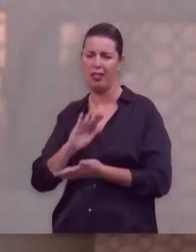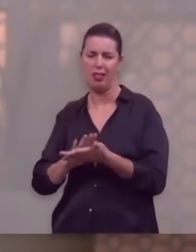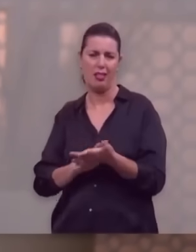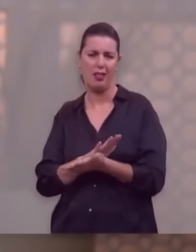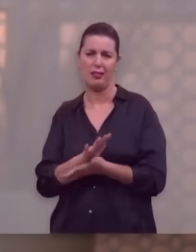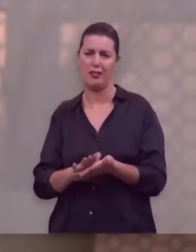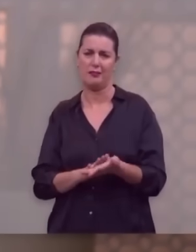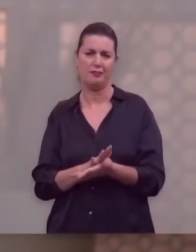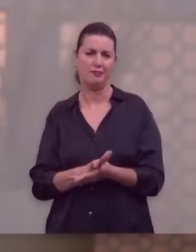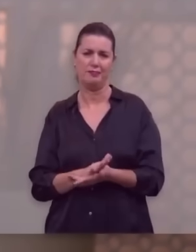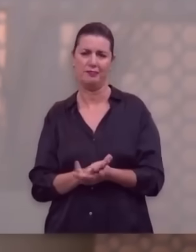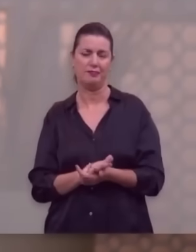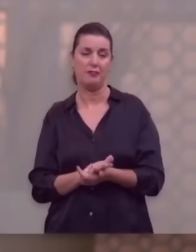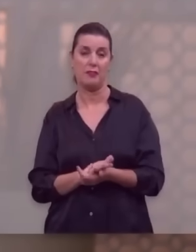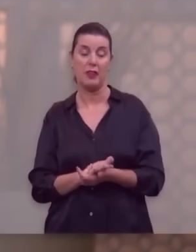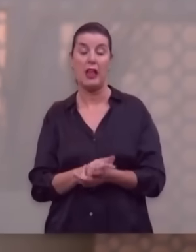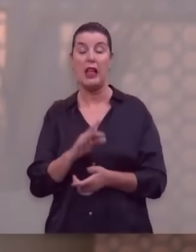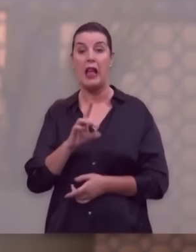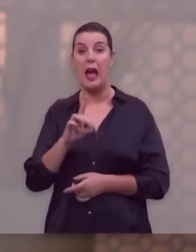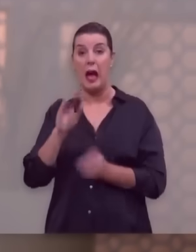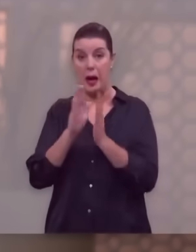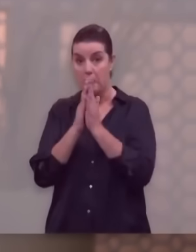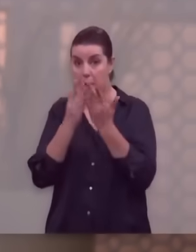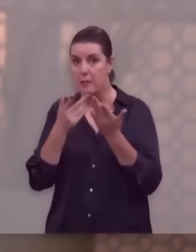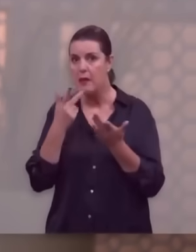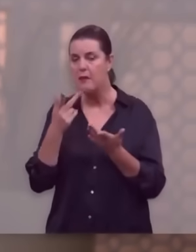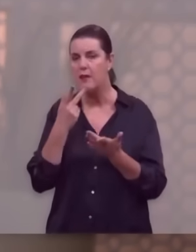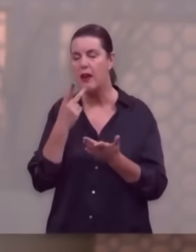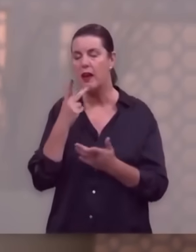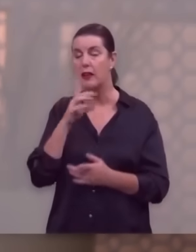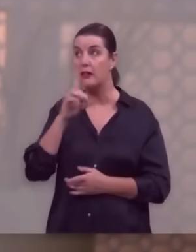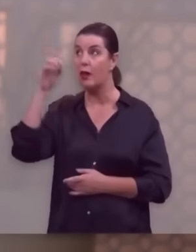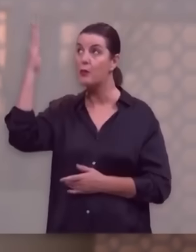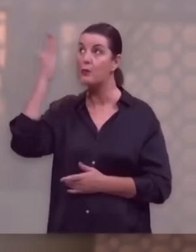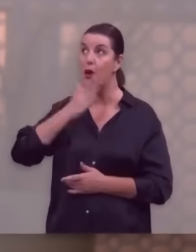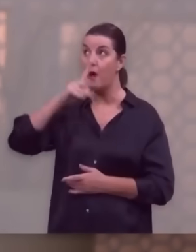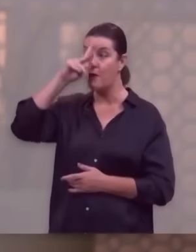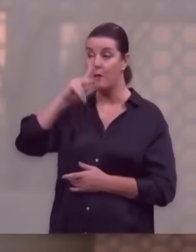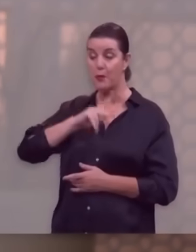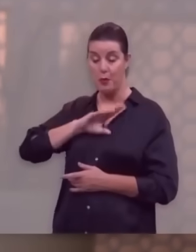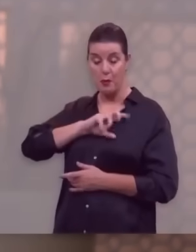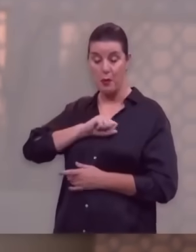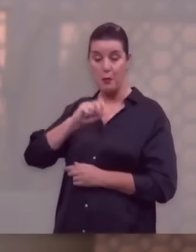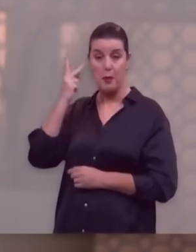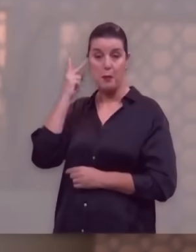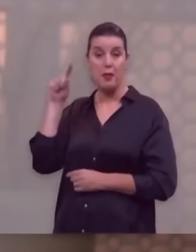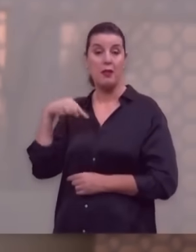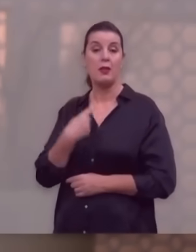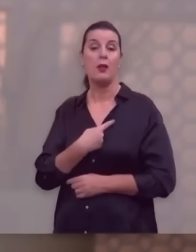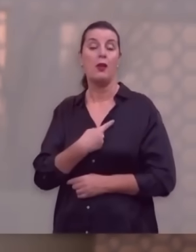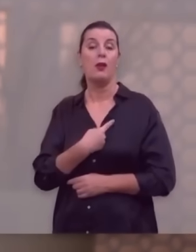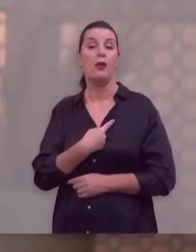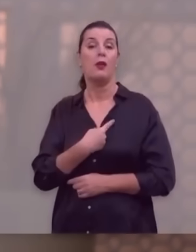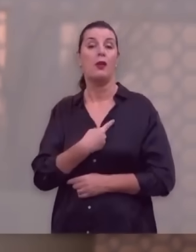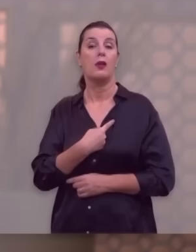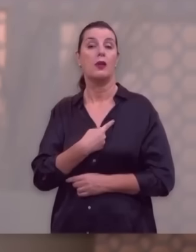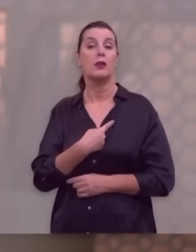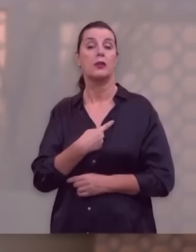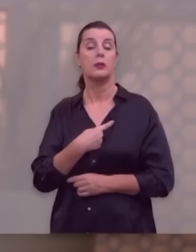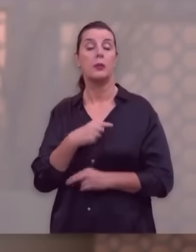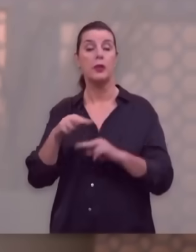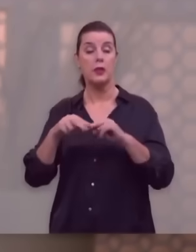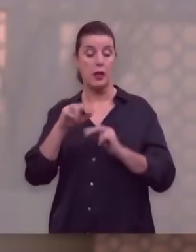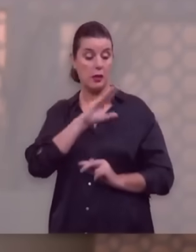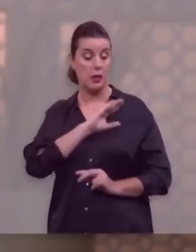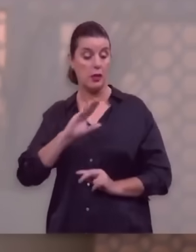merecemos a Bíblia diz que Deus prova o seu próprio amor para conosco pelo fato de ter Cristo